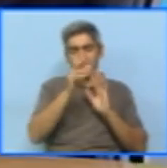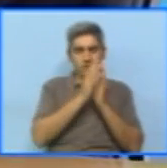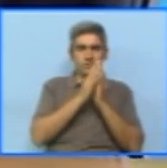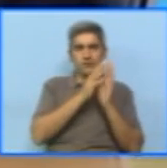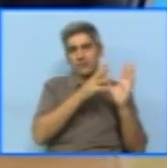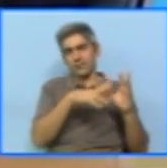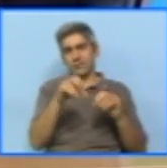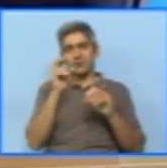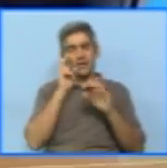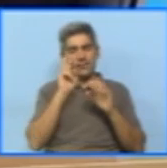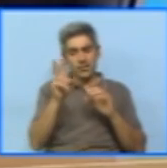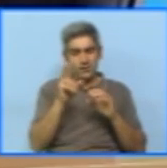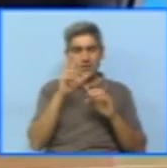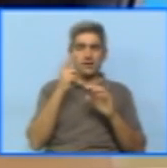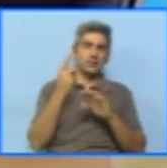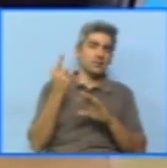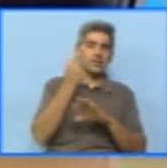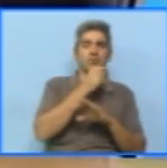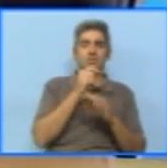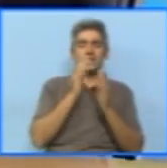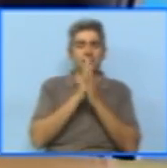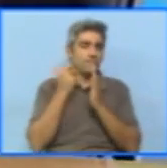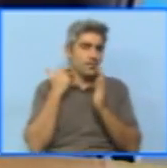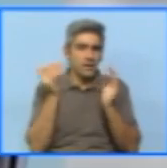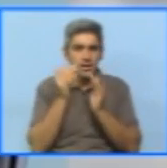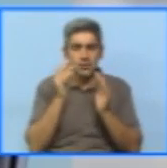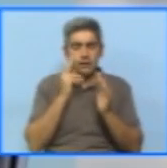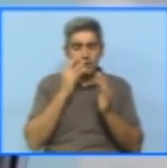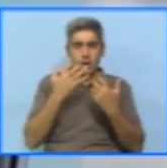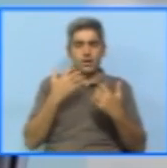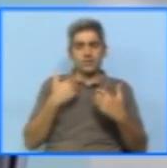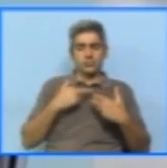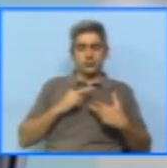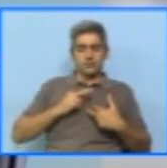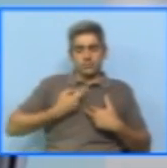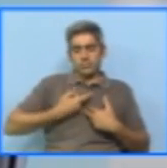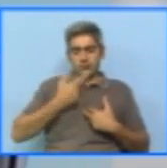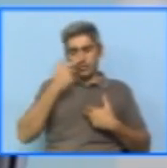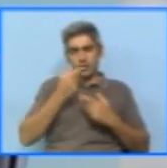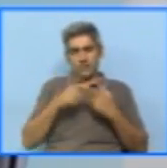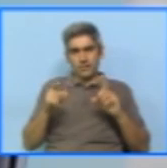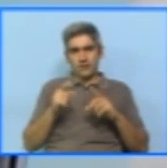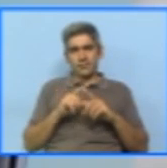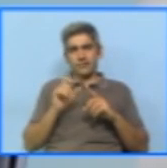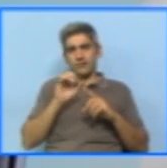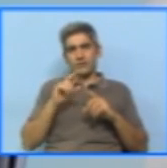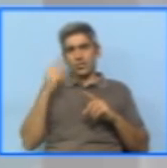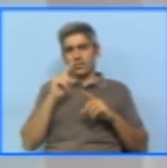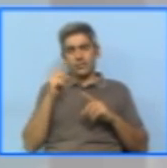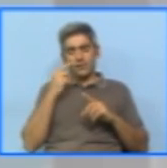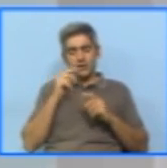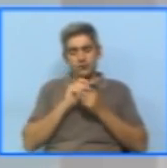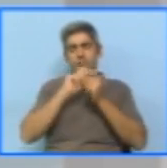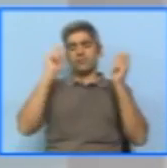uma capela, e quando saiu de lá, já era uma pessoa diferente. Não poderia ser de outra forma. A vida tinha